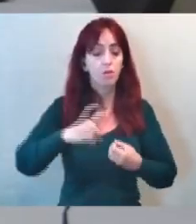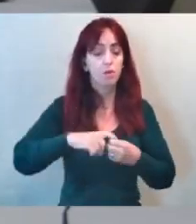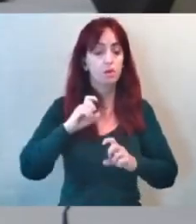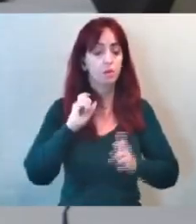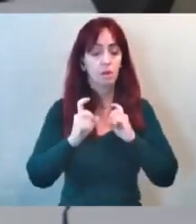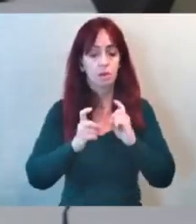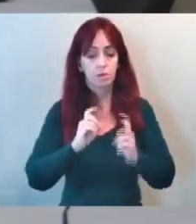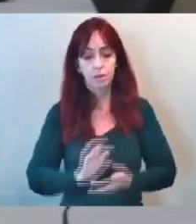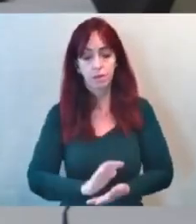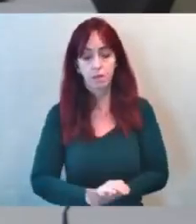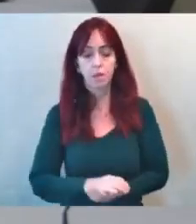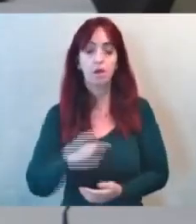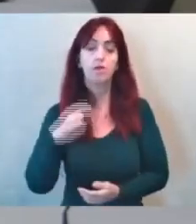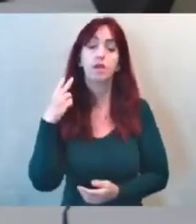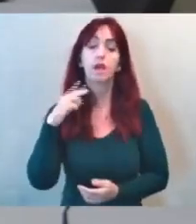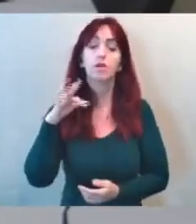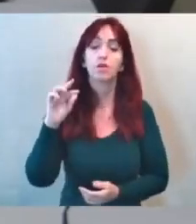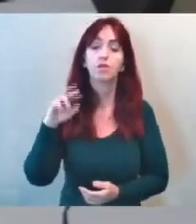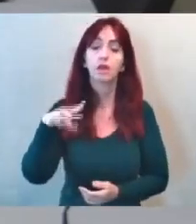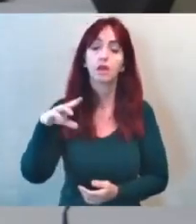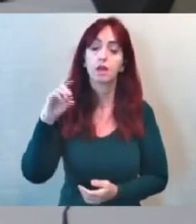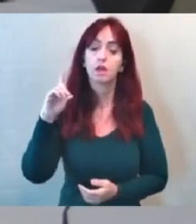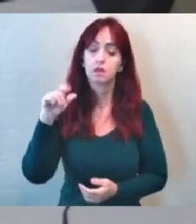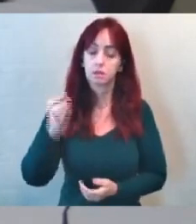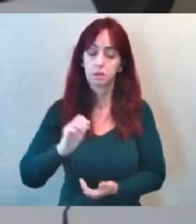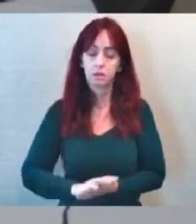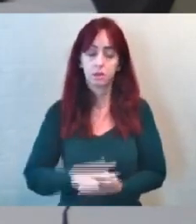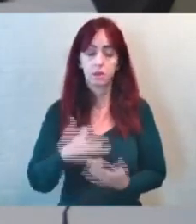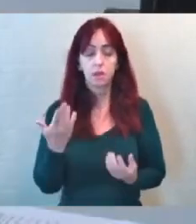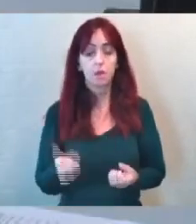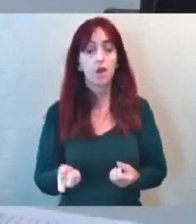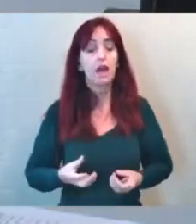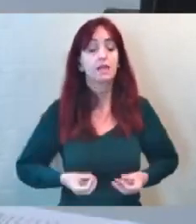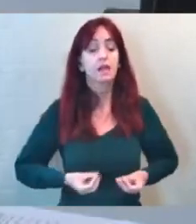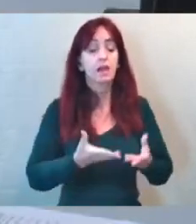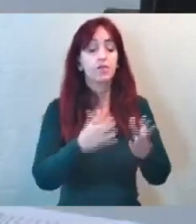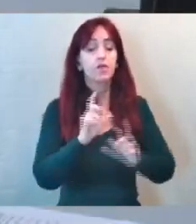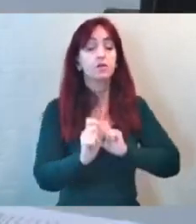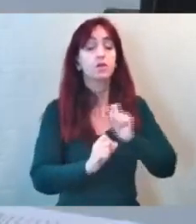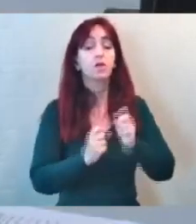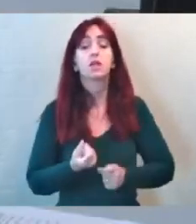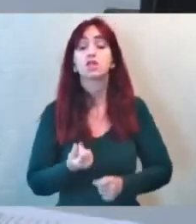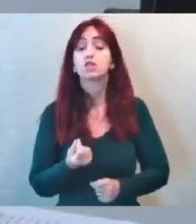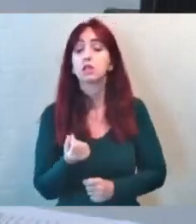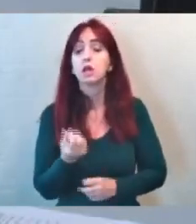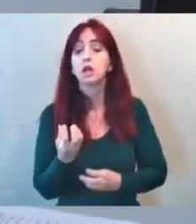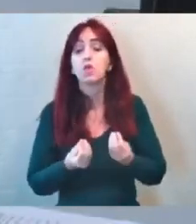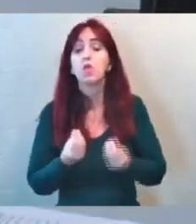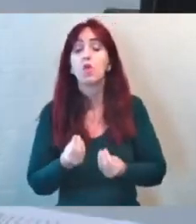É, vereadora Fernanda. André, então, essa devolução, na verdade, ela é em dinheiro ou ela é em viagens?